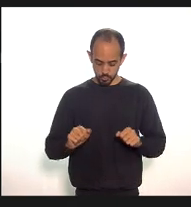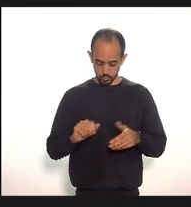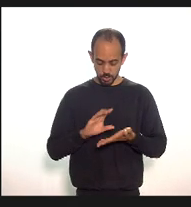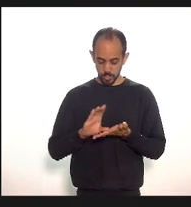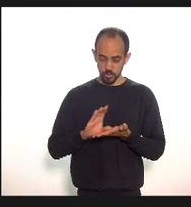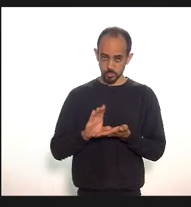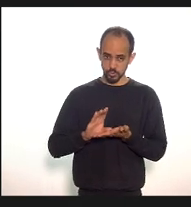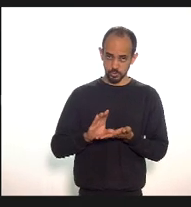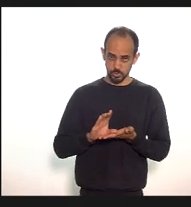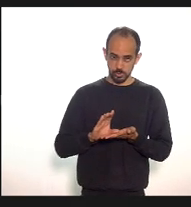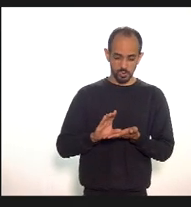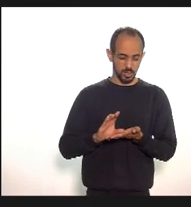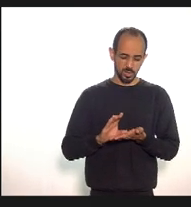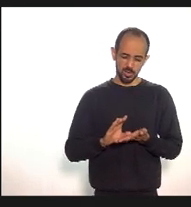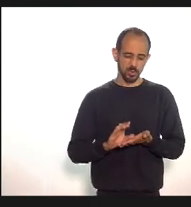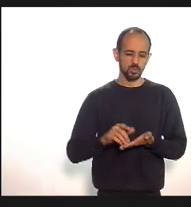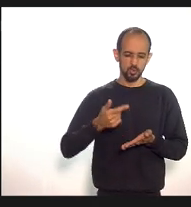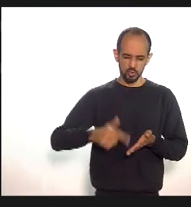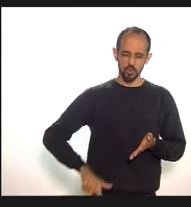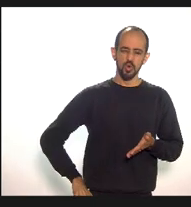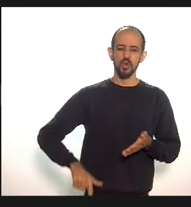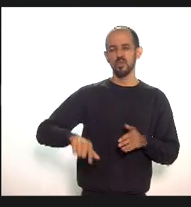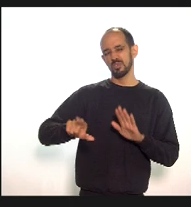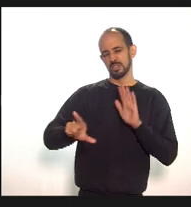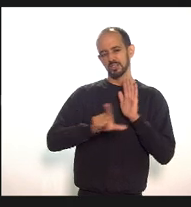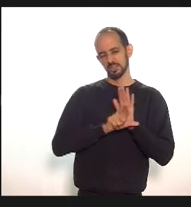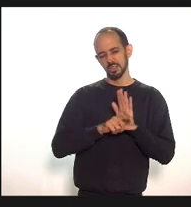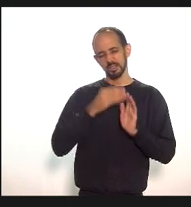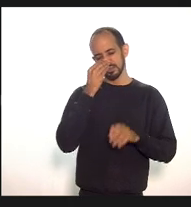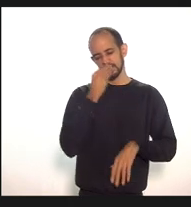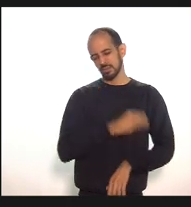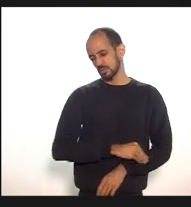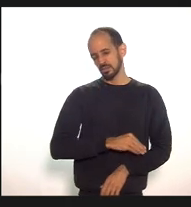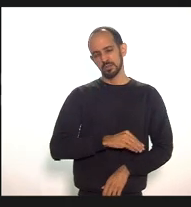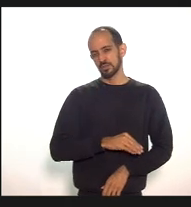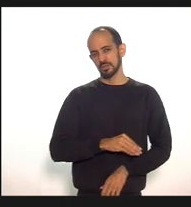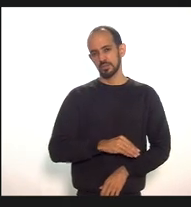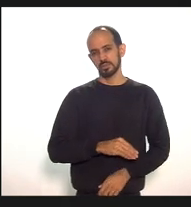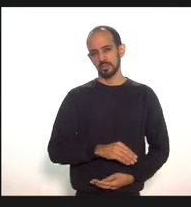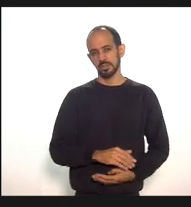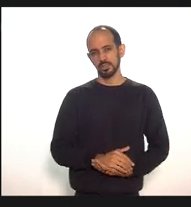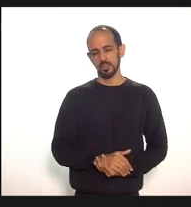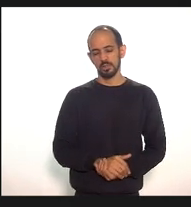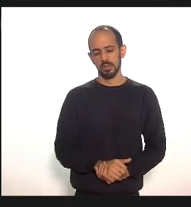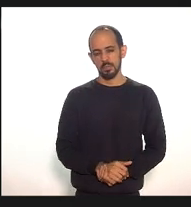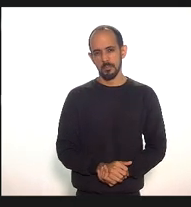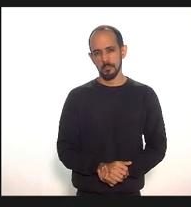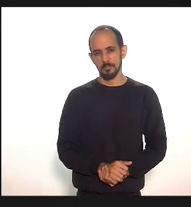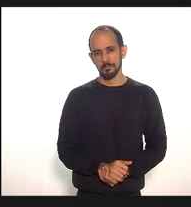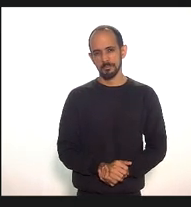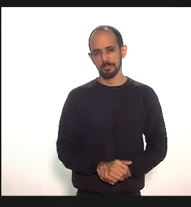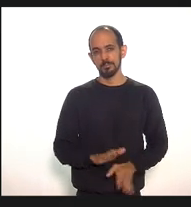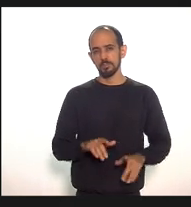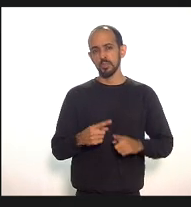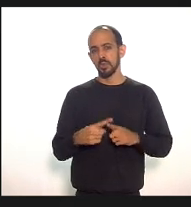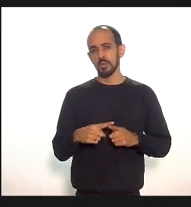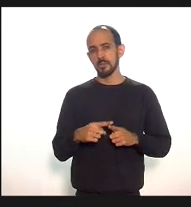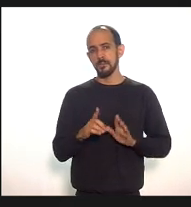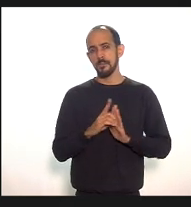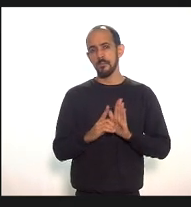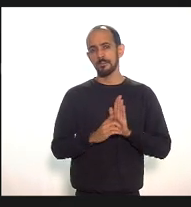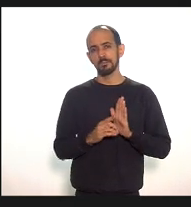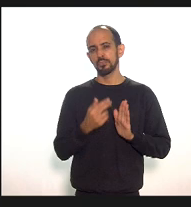constituição as nossas legislações sendo atropelada por que um decreto não pode